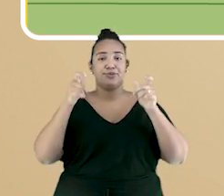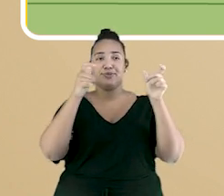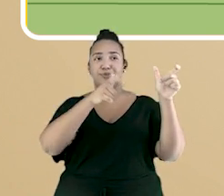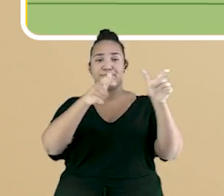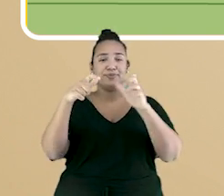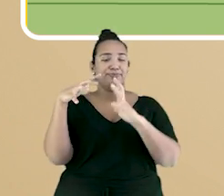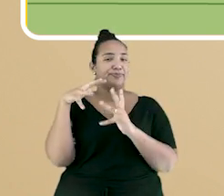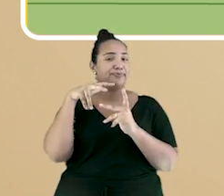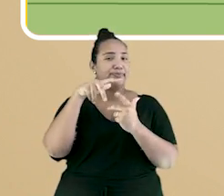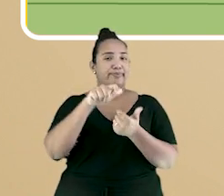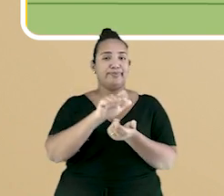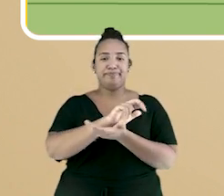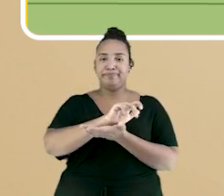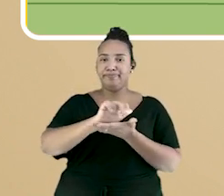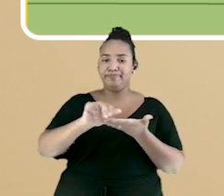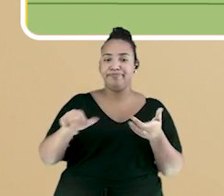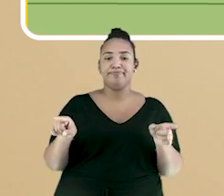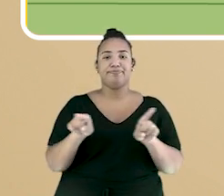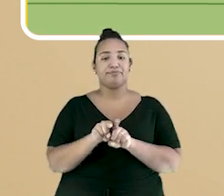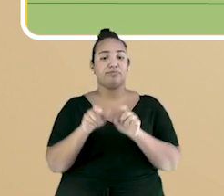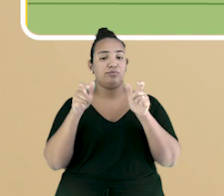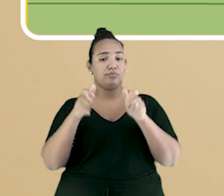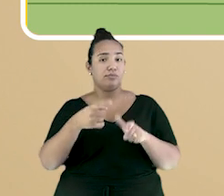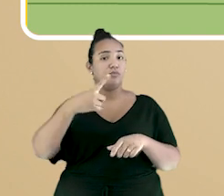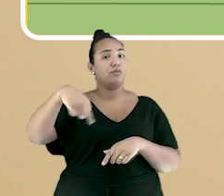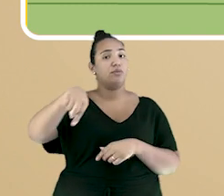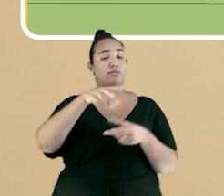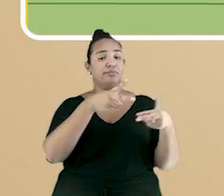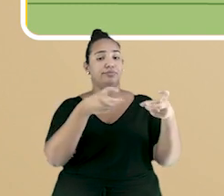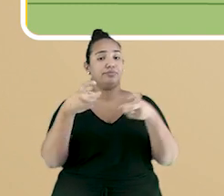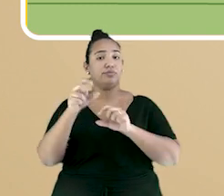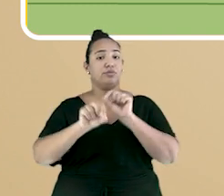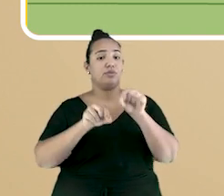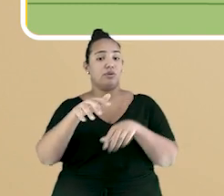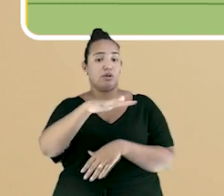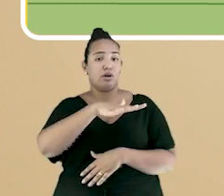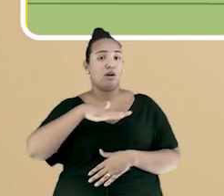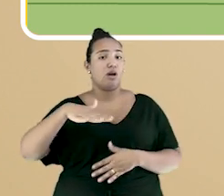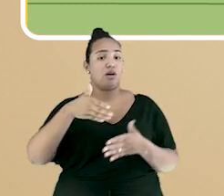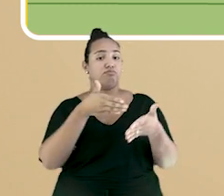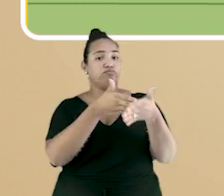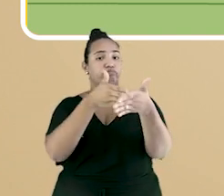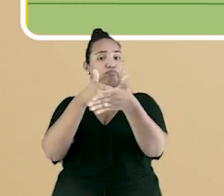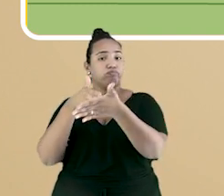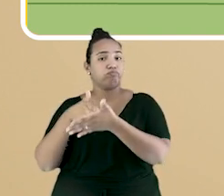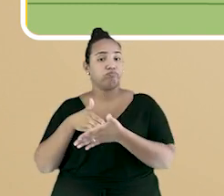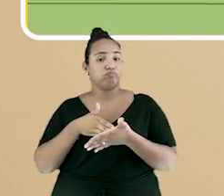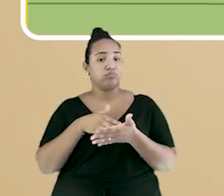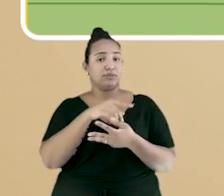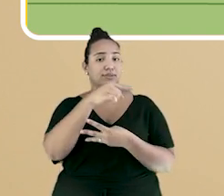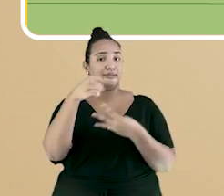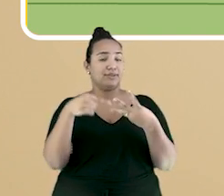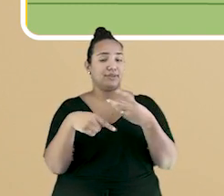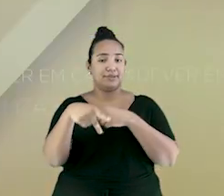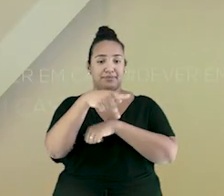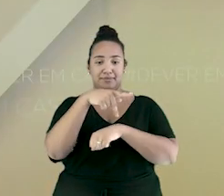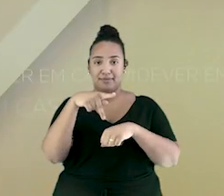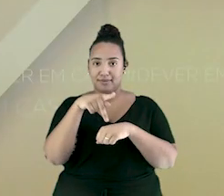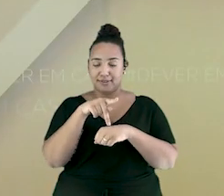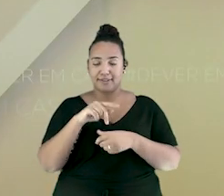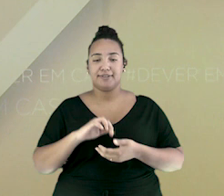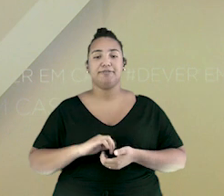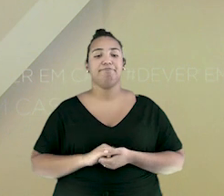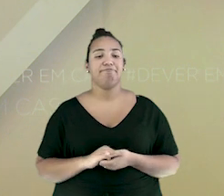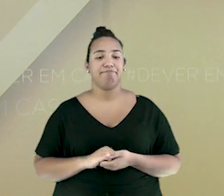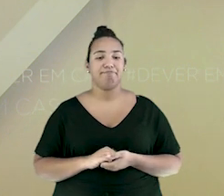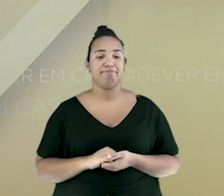diversas partes do mundo, é um local em que é possível perceber o limite territorial dos três países. Assim